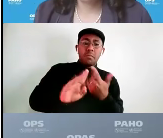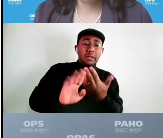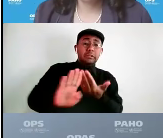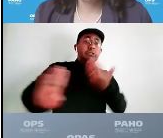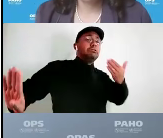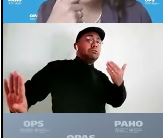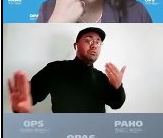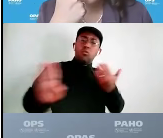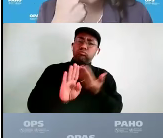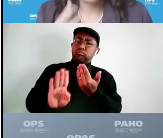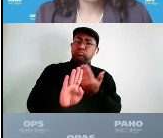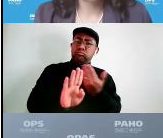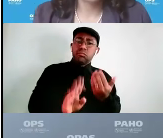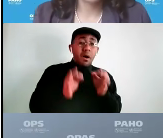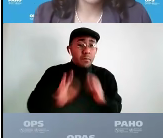que evitem